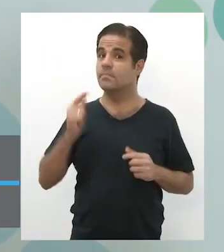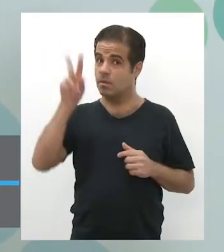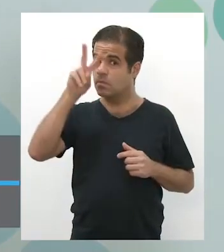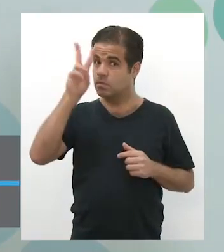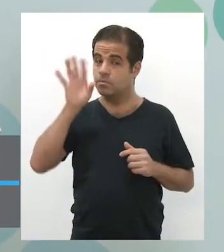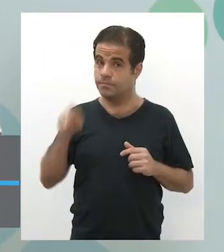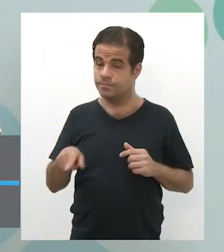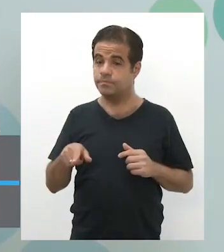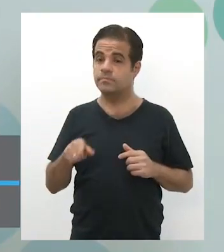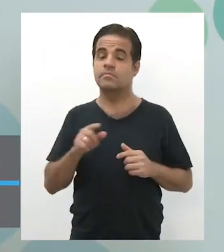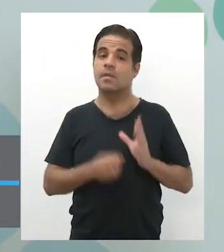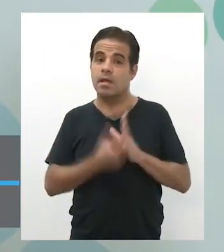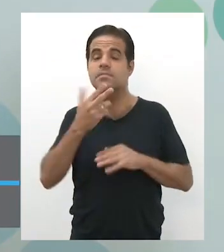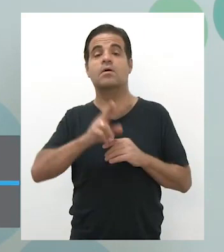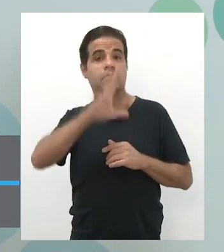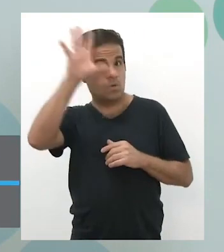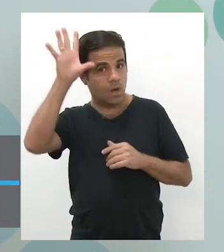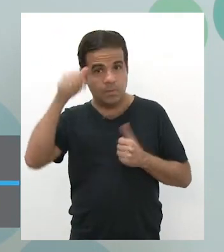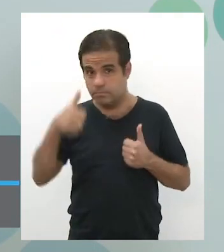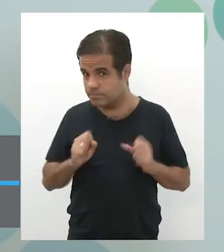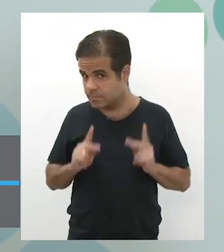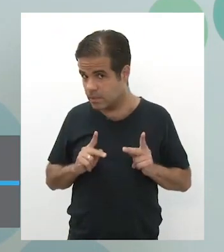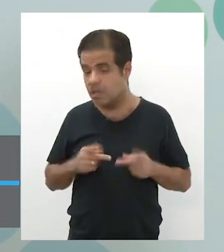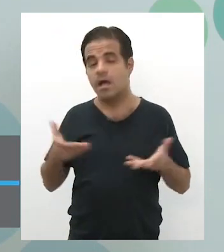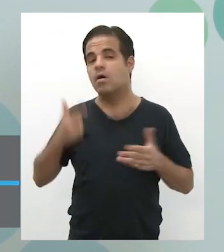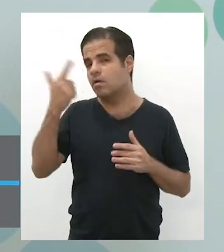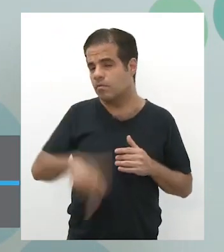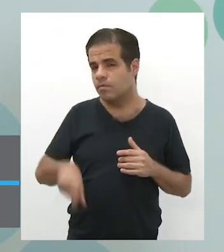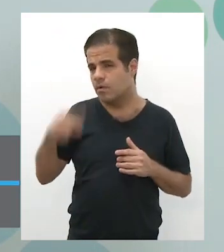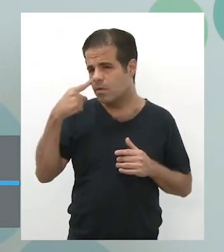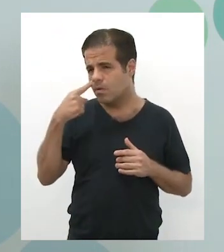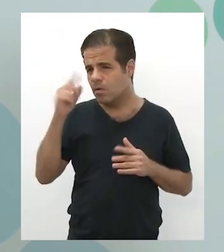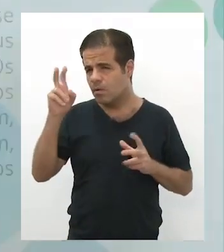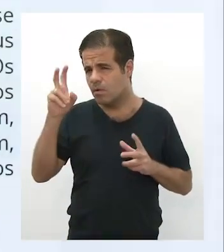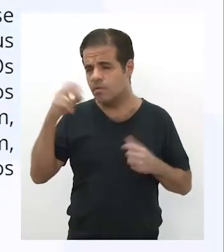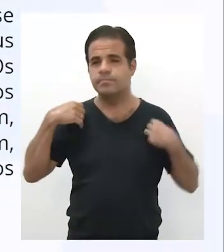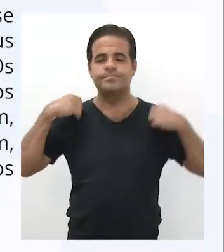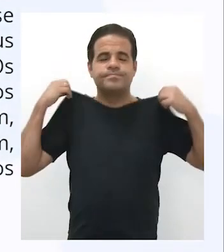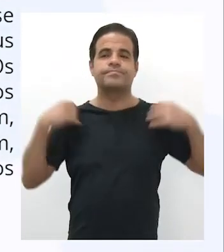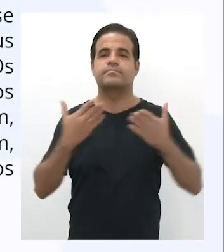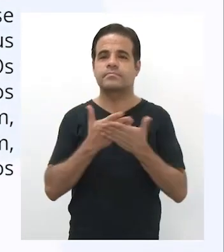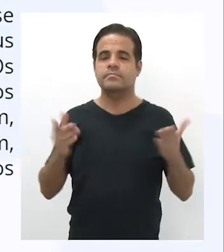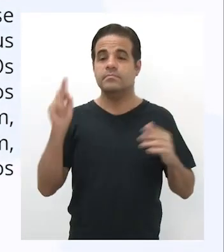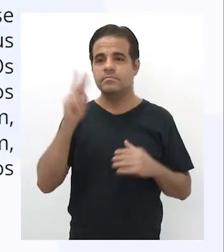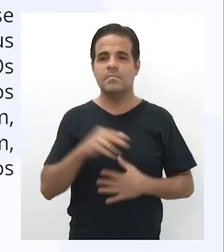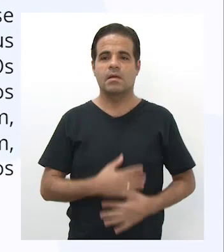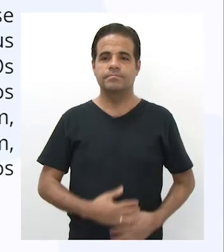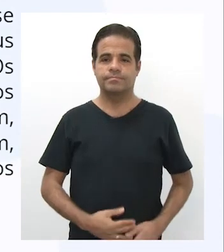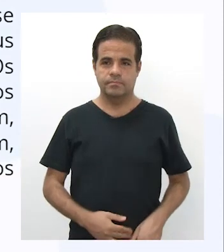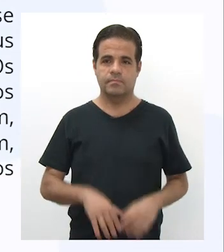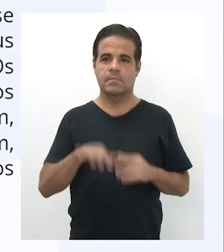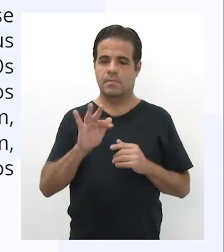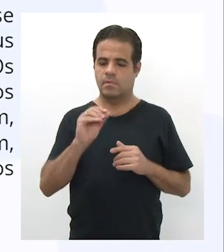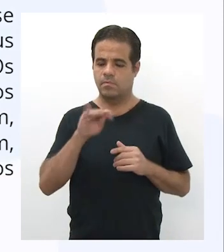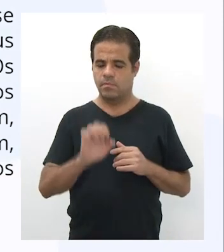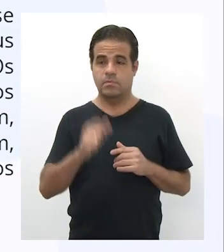versão para a fundação de Roma, está bem? Agora vamos ver a outra versão? Na tela para vocês. Fonte